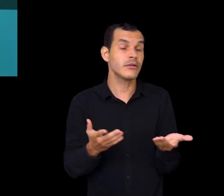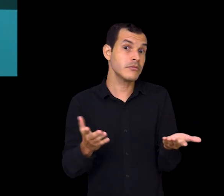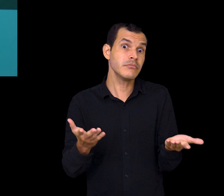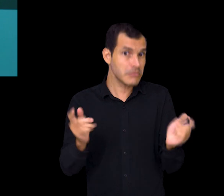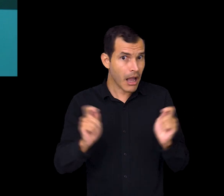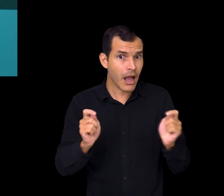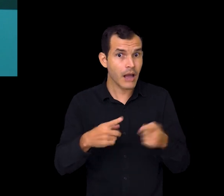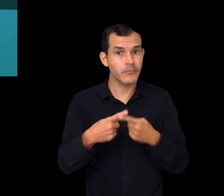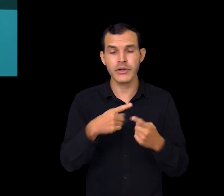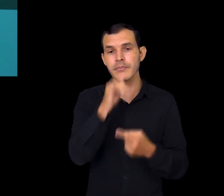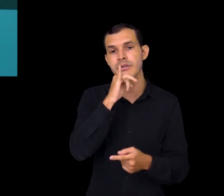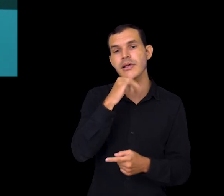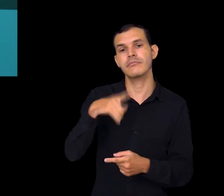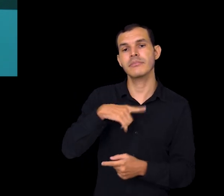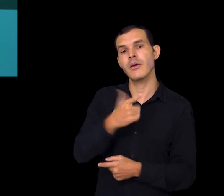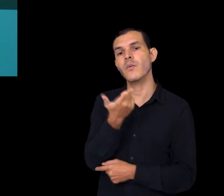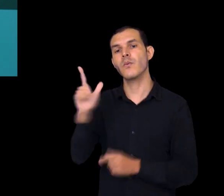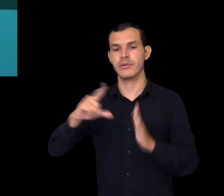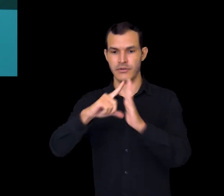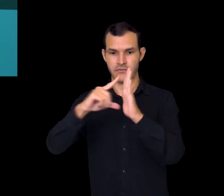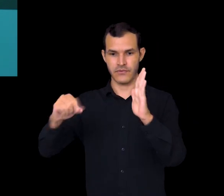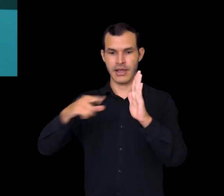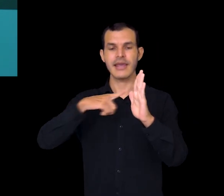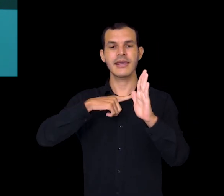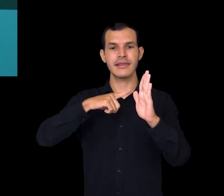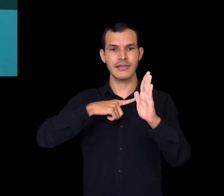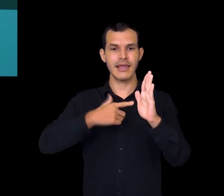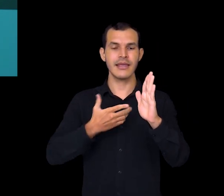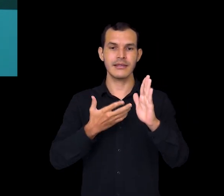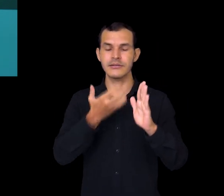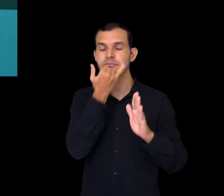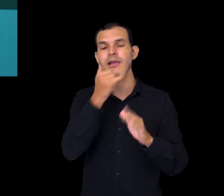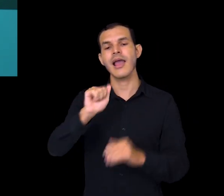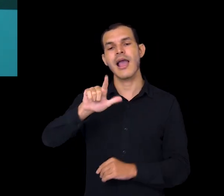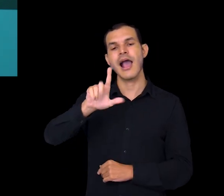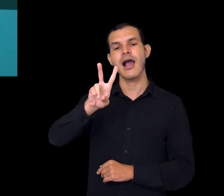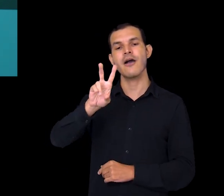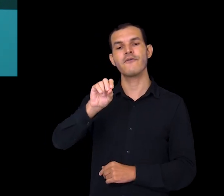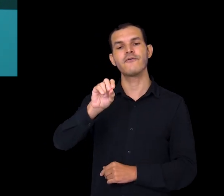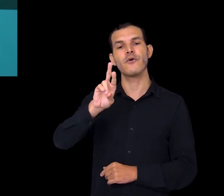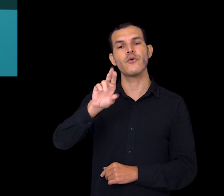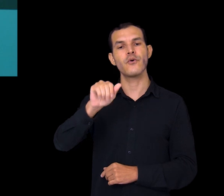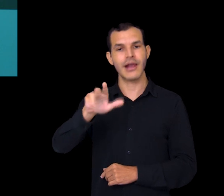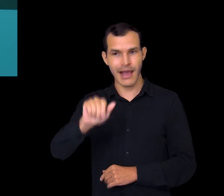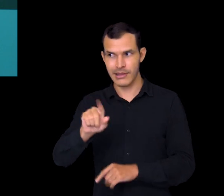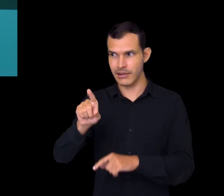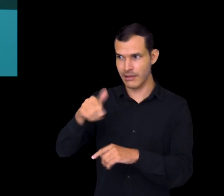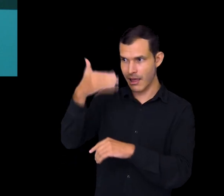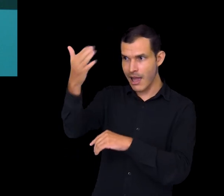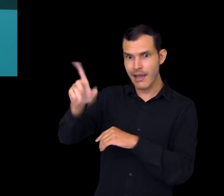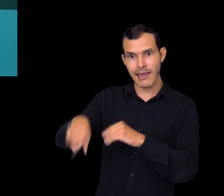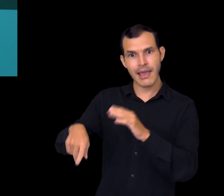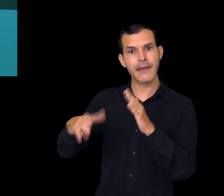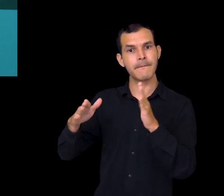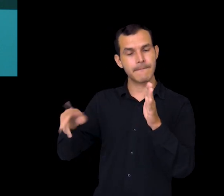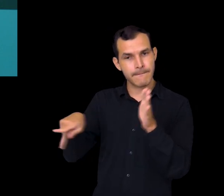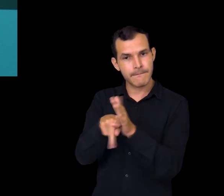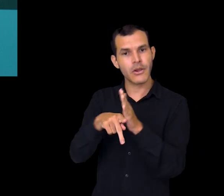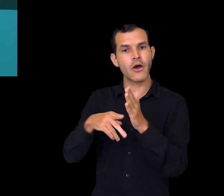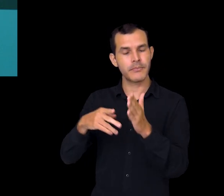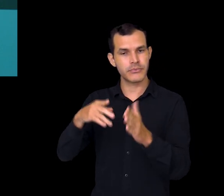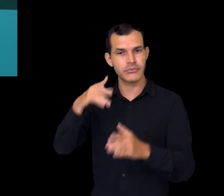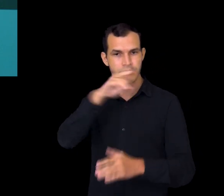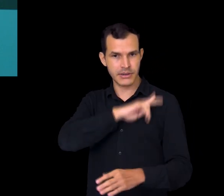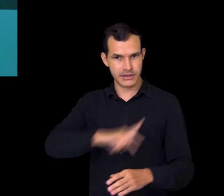cerca. E a casa do presidente é uma coisa mais vulnerável ainda. E é um lugar muito afastado. Ele falou, tá bom, mas como vai fazer